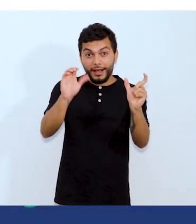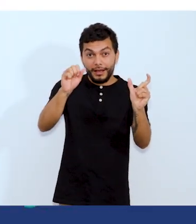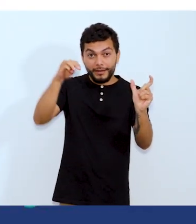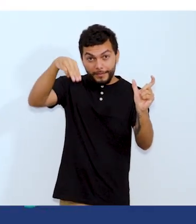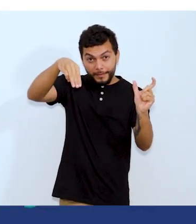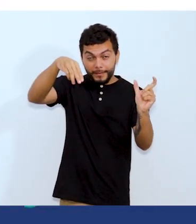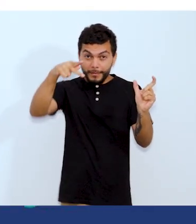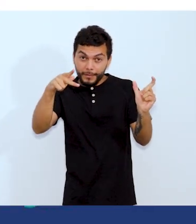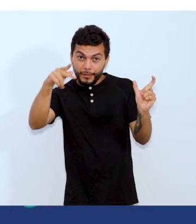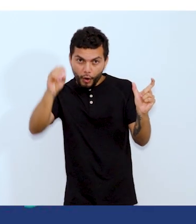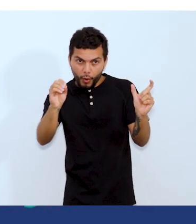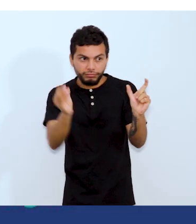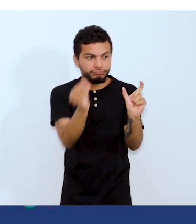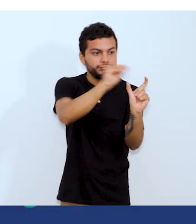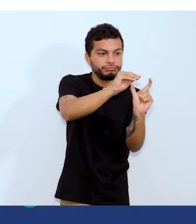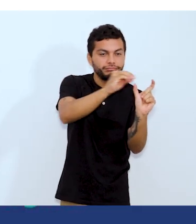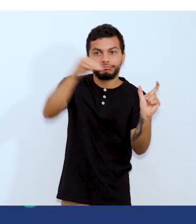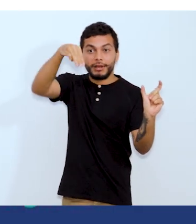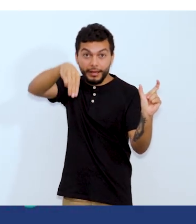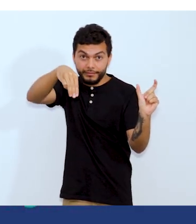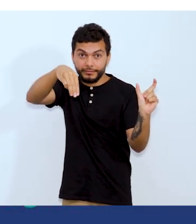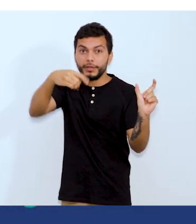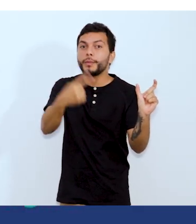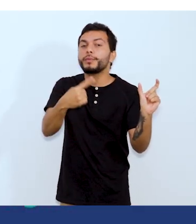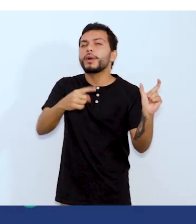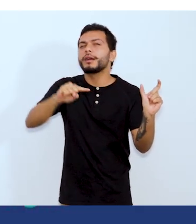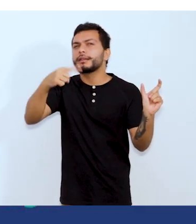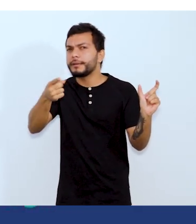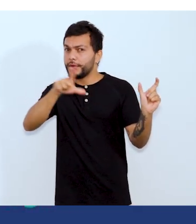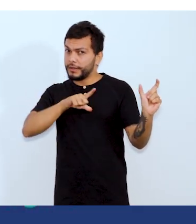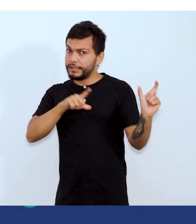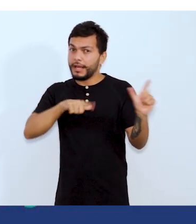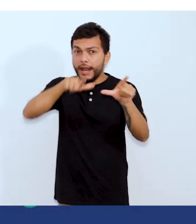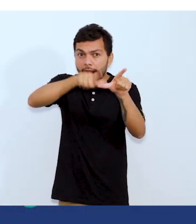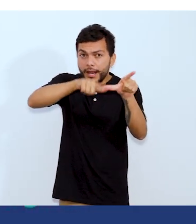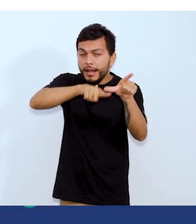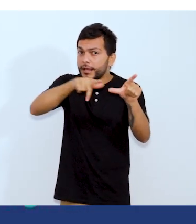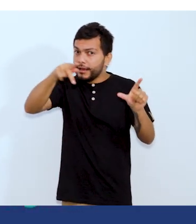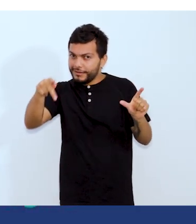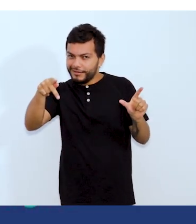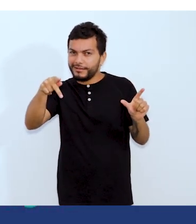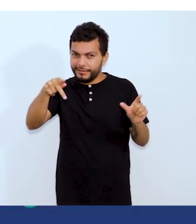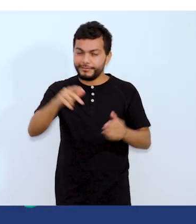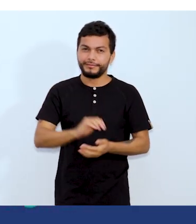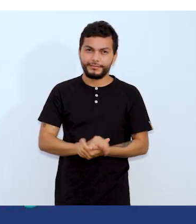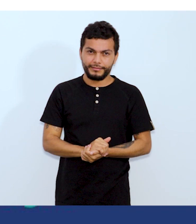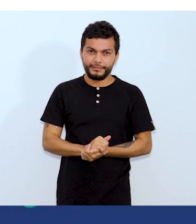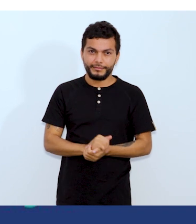Campo, colocamos aí a letra M, porque logo em seguida nós temos a letra P.